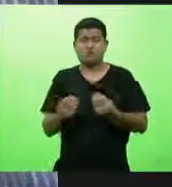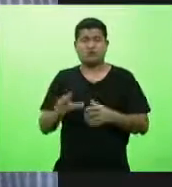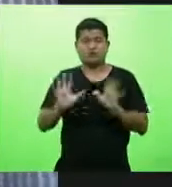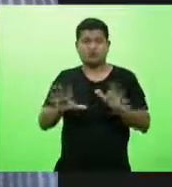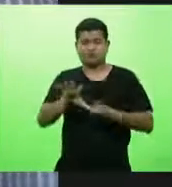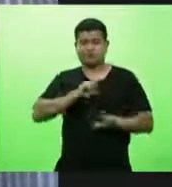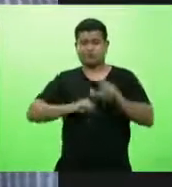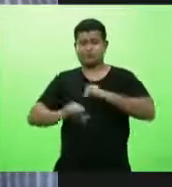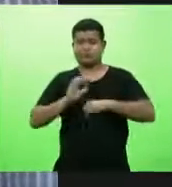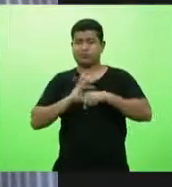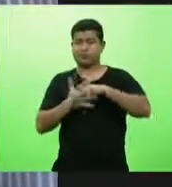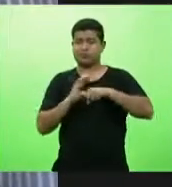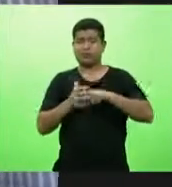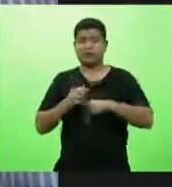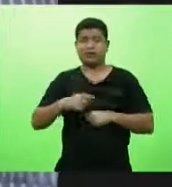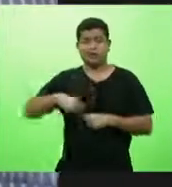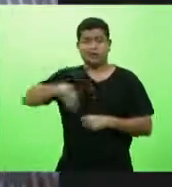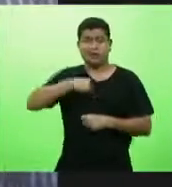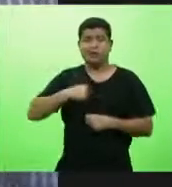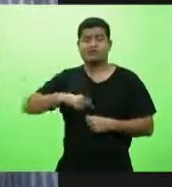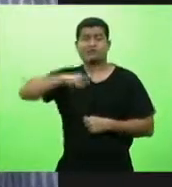consegue